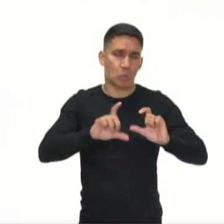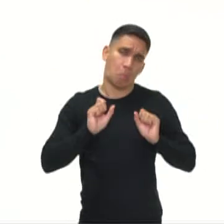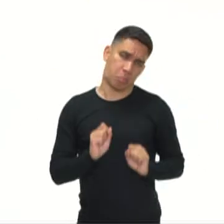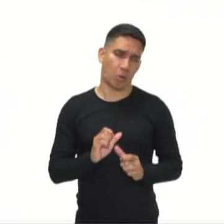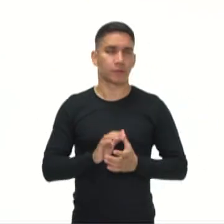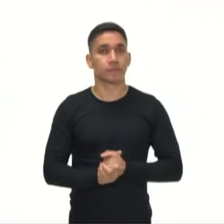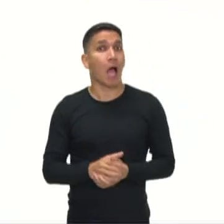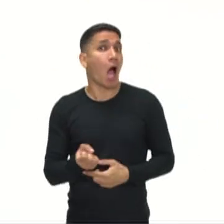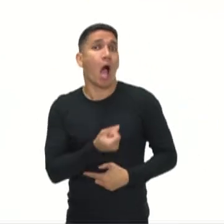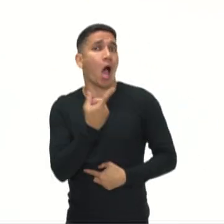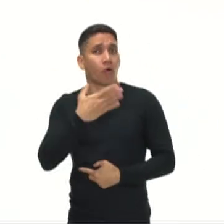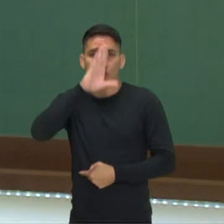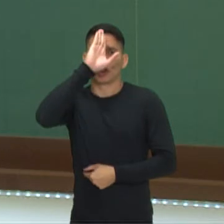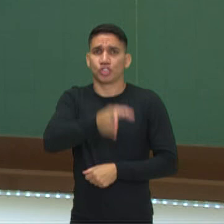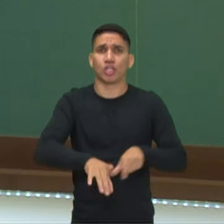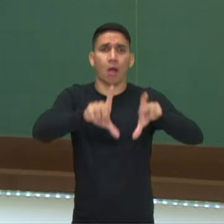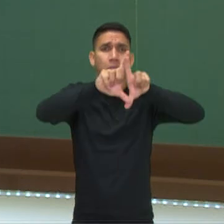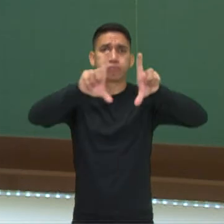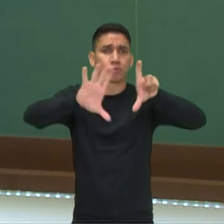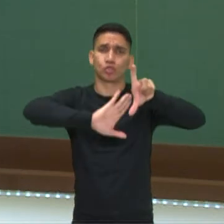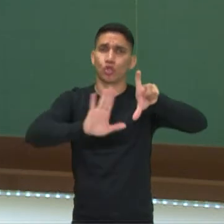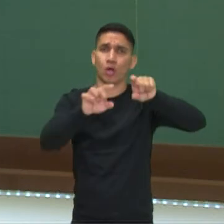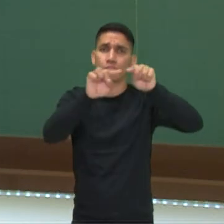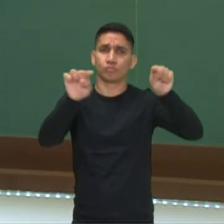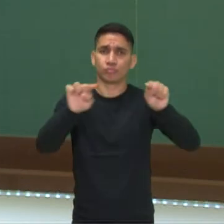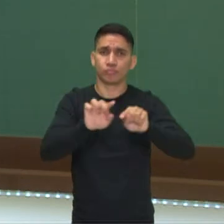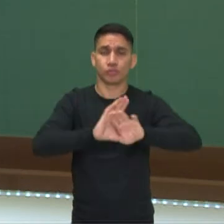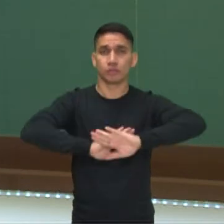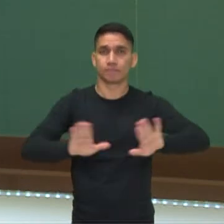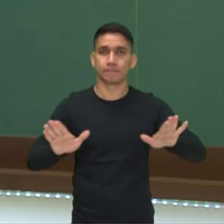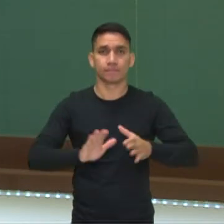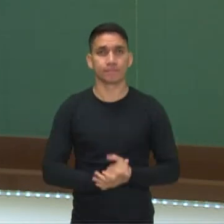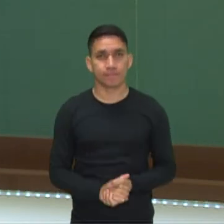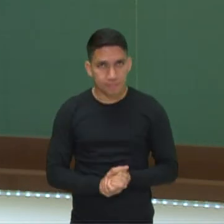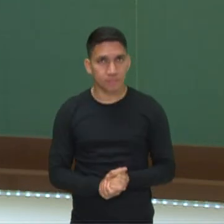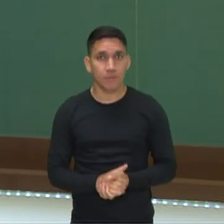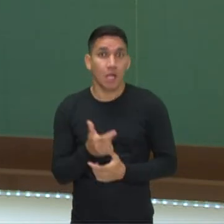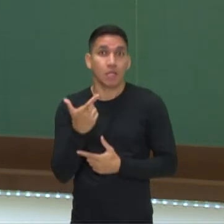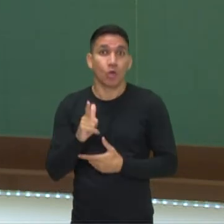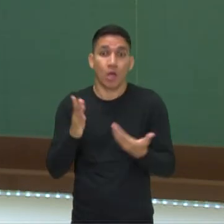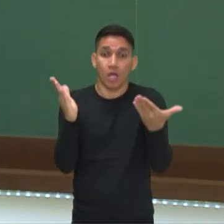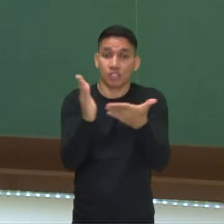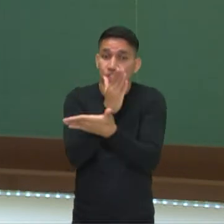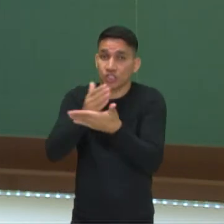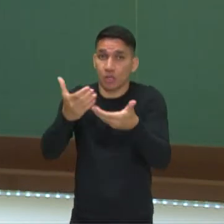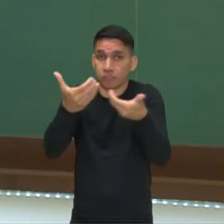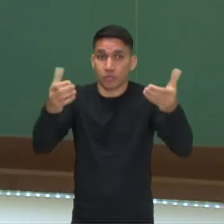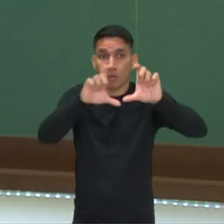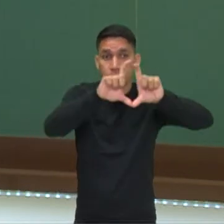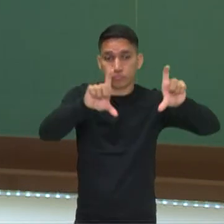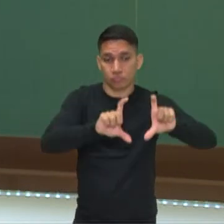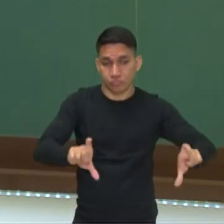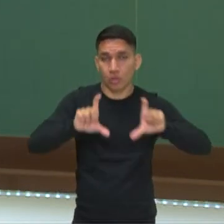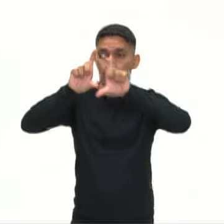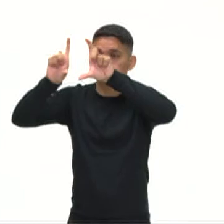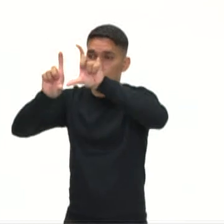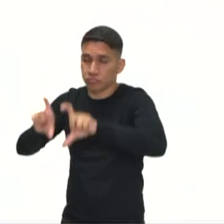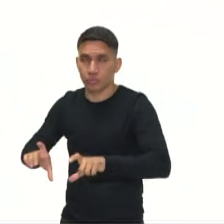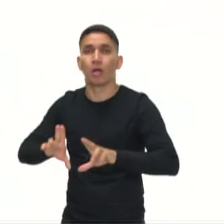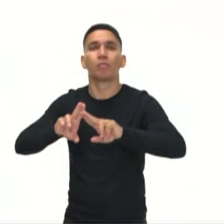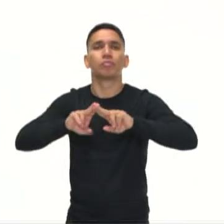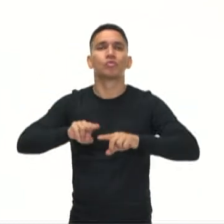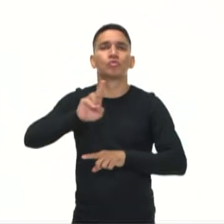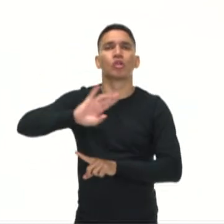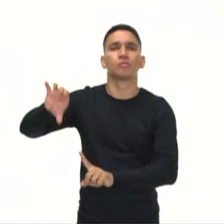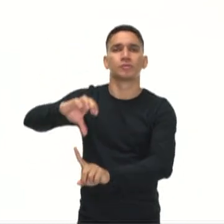não é dividido, ele é uma estrofe só do início ao fim. Então ele não tem daí a divisão por estrofes. Chamamos de eu